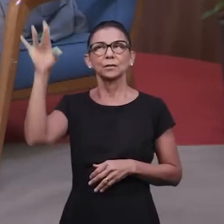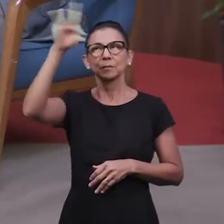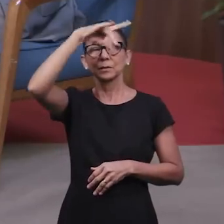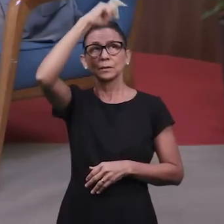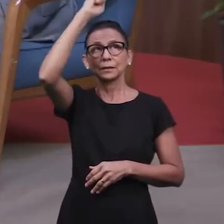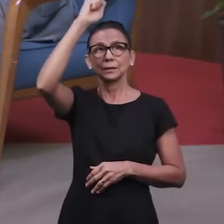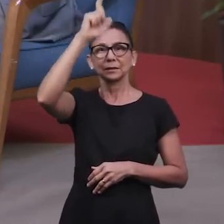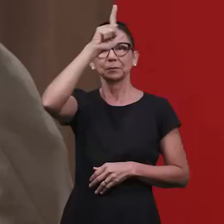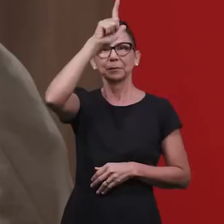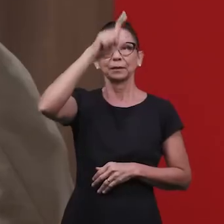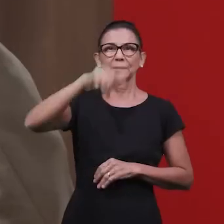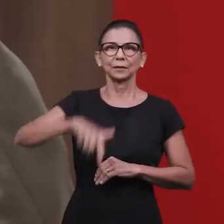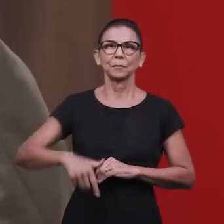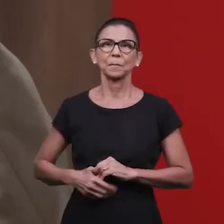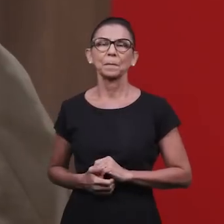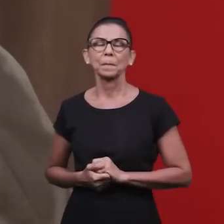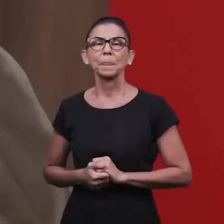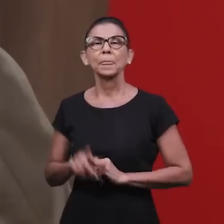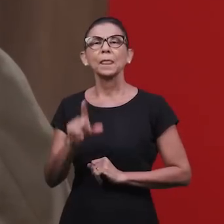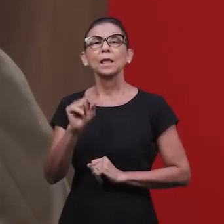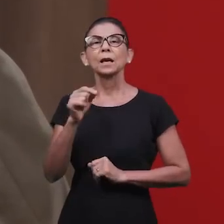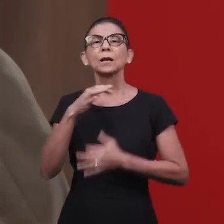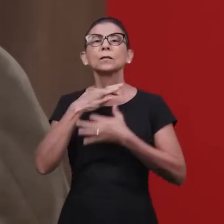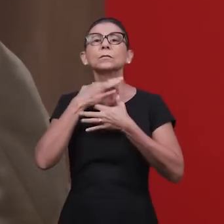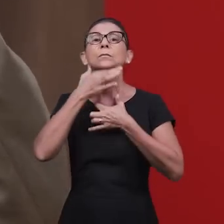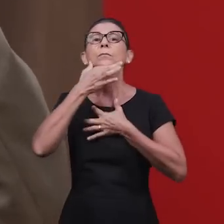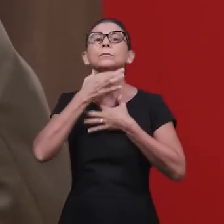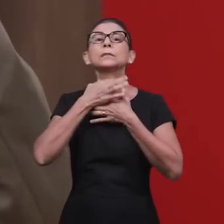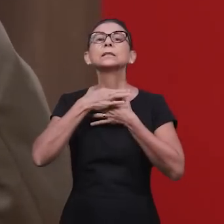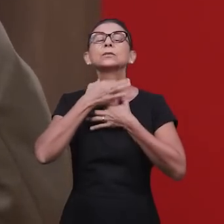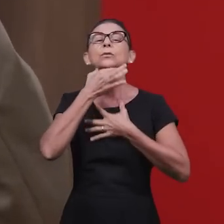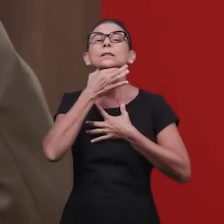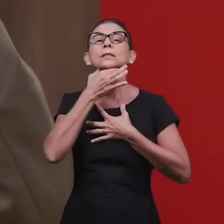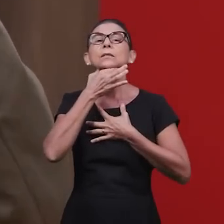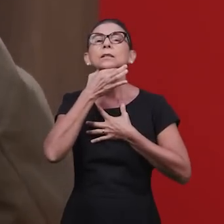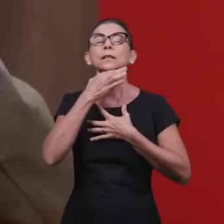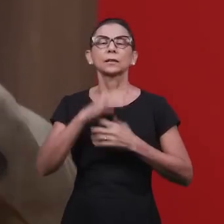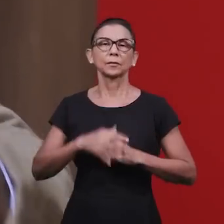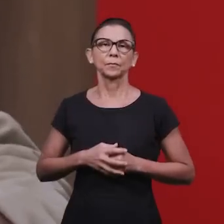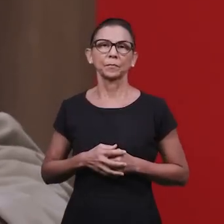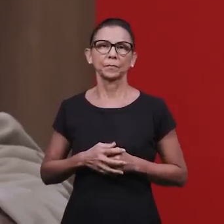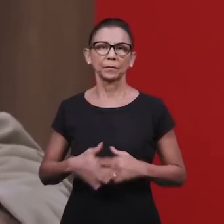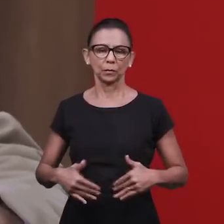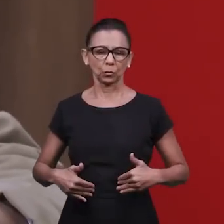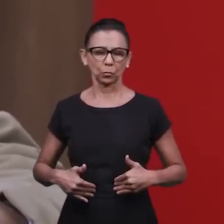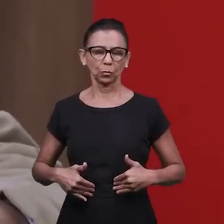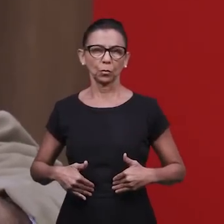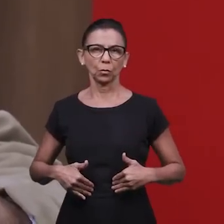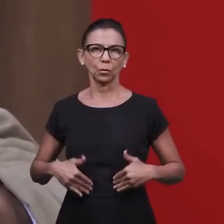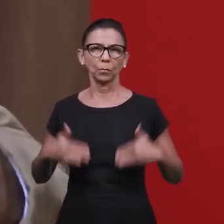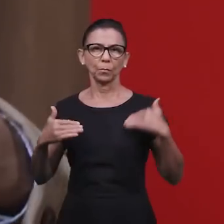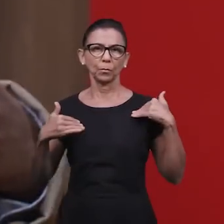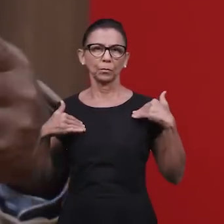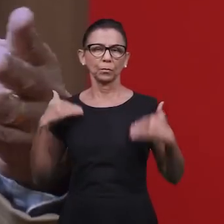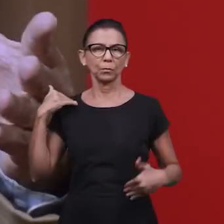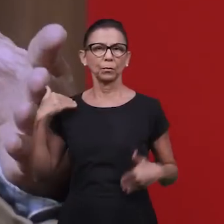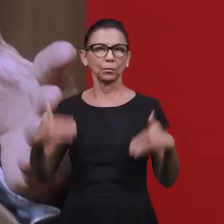O pescoço é o que une a cabeça ao corpo.